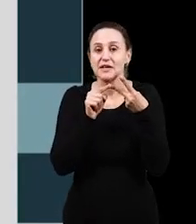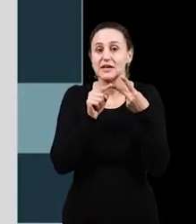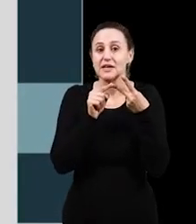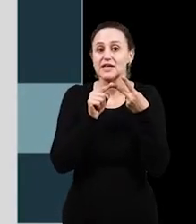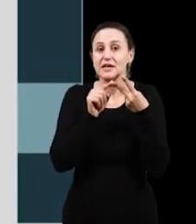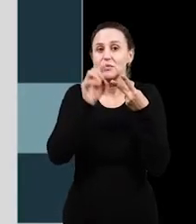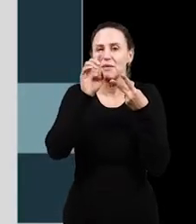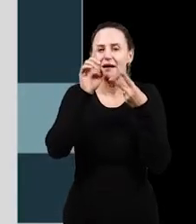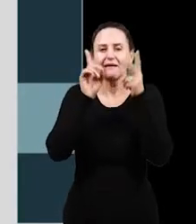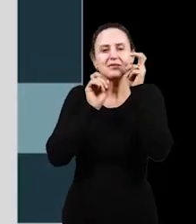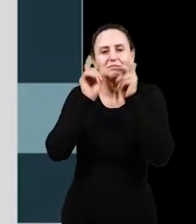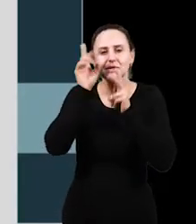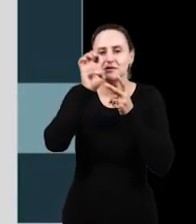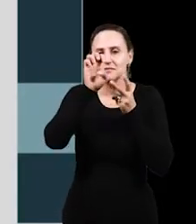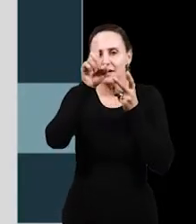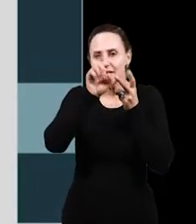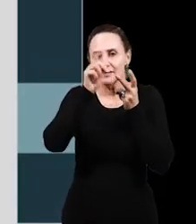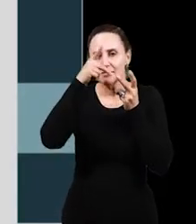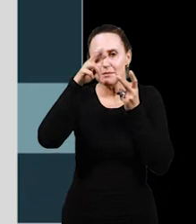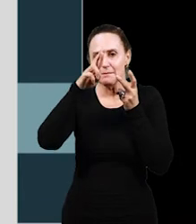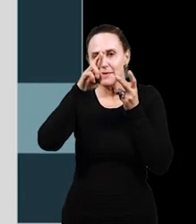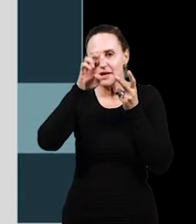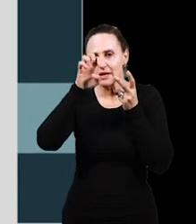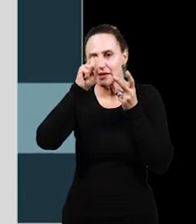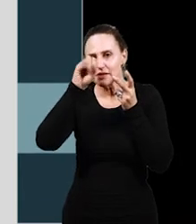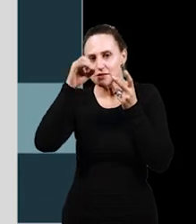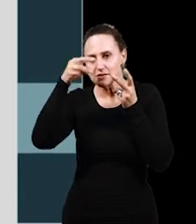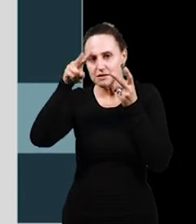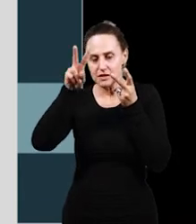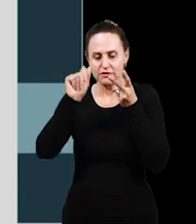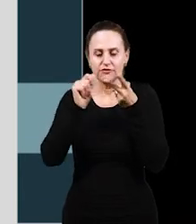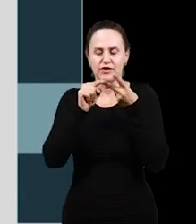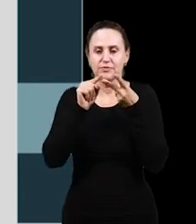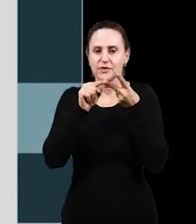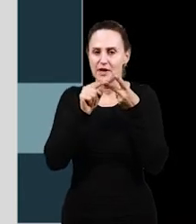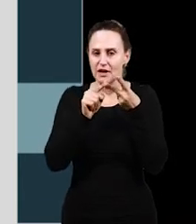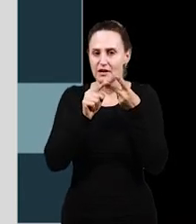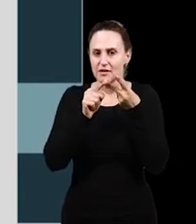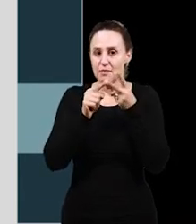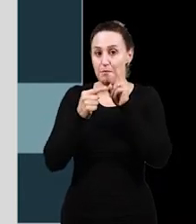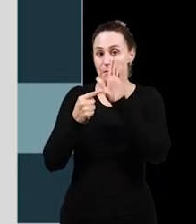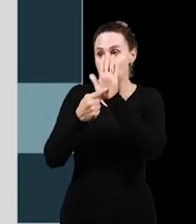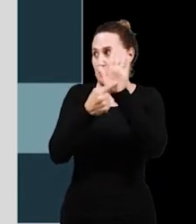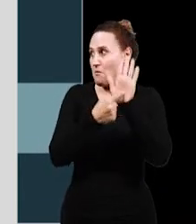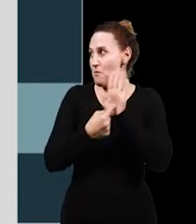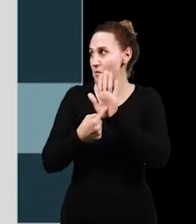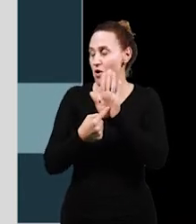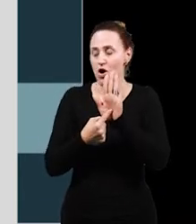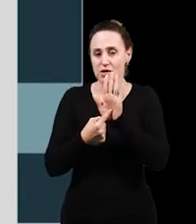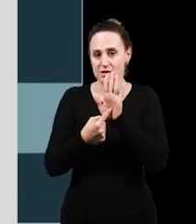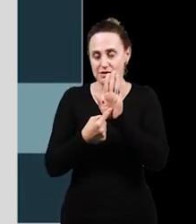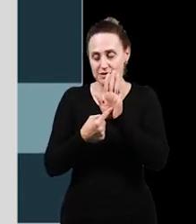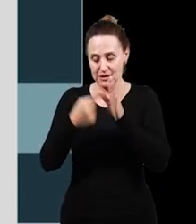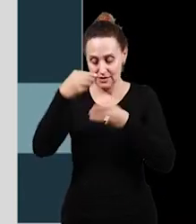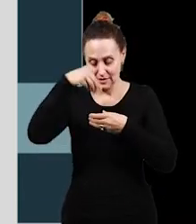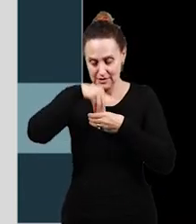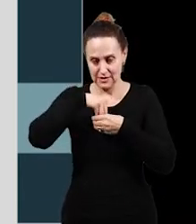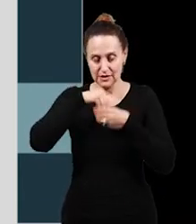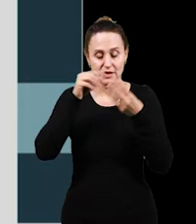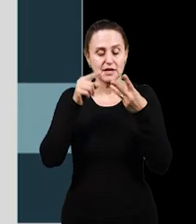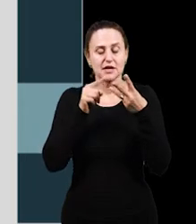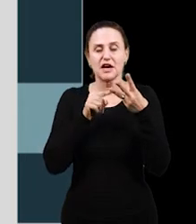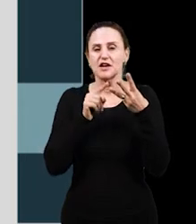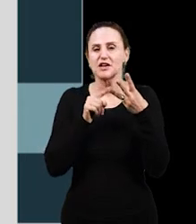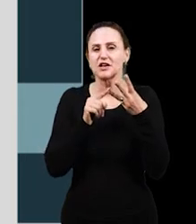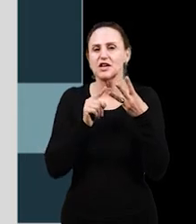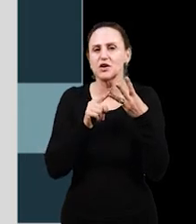uma expressiva que revela informações sobre Estados interiores e disposições atitudes bom e